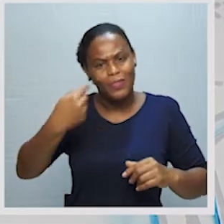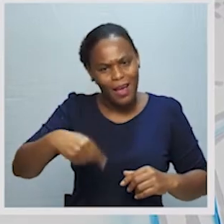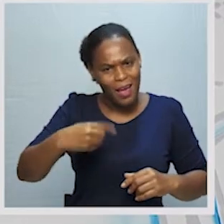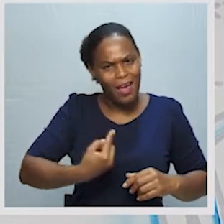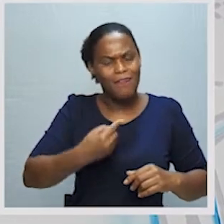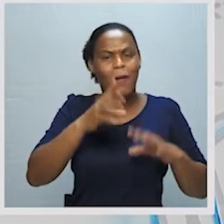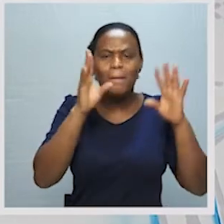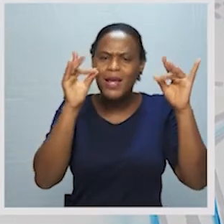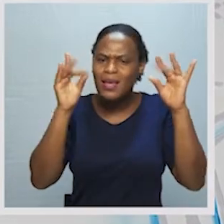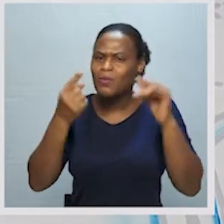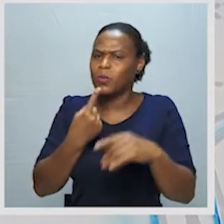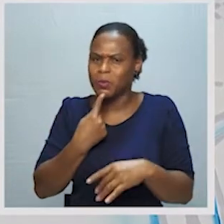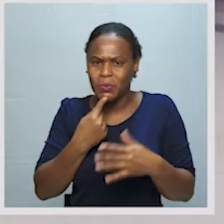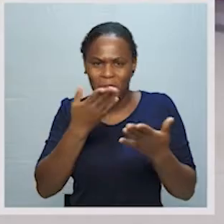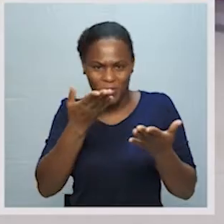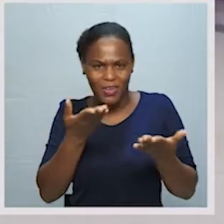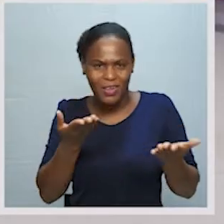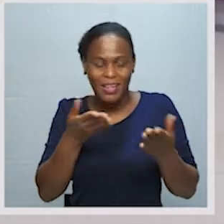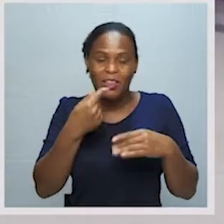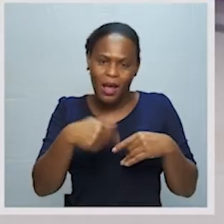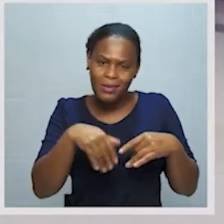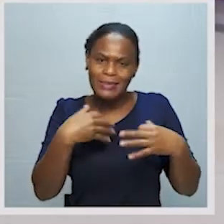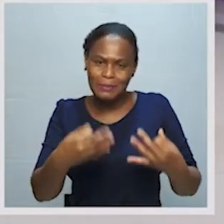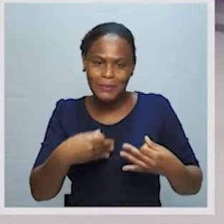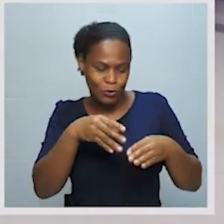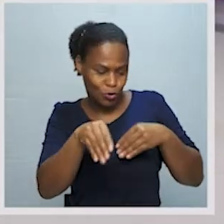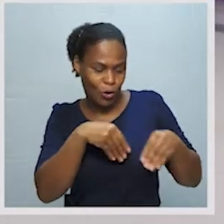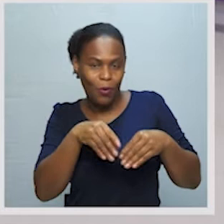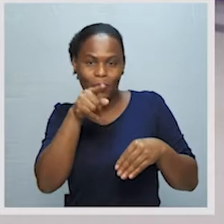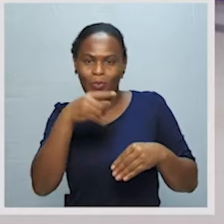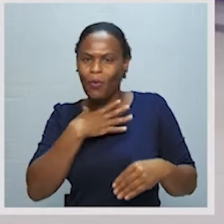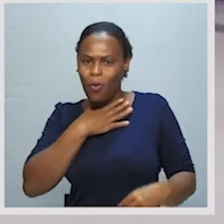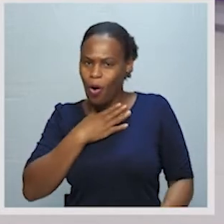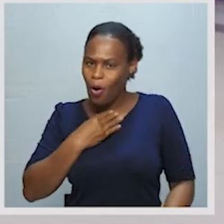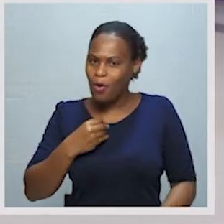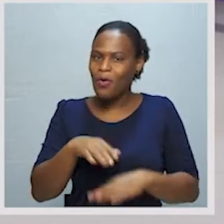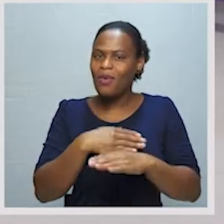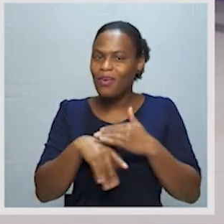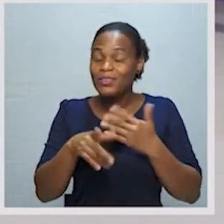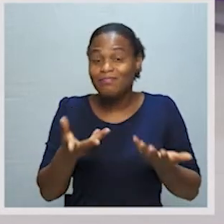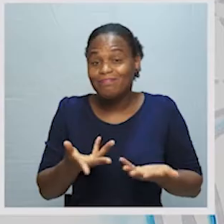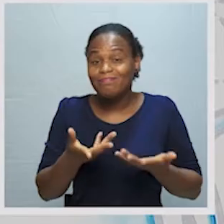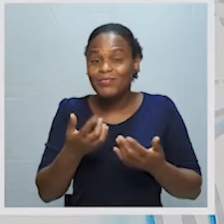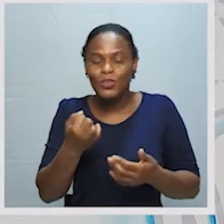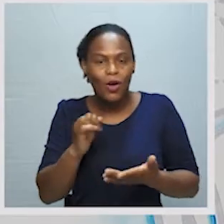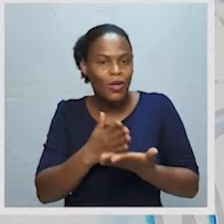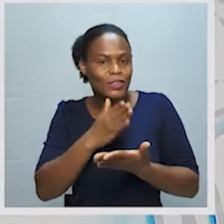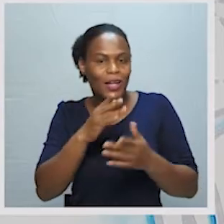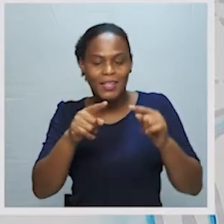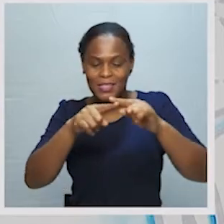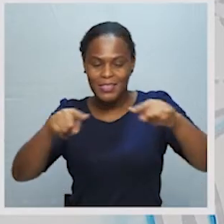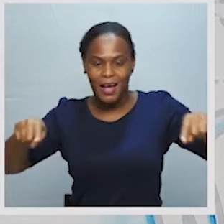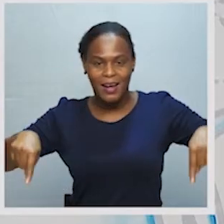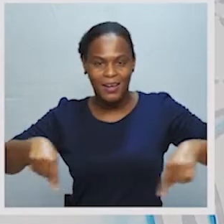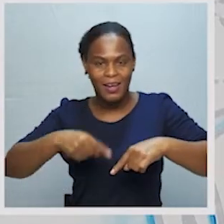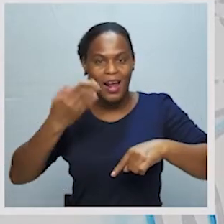ter brincado muito. Há sempre um jogo que vocês gostam de fazer, não só